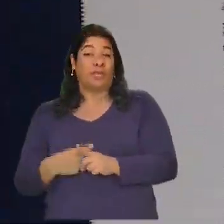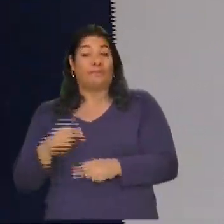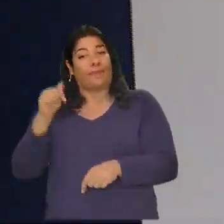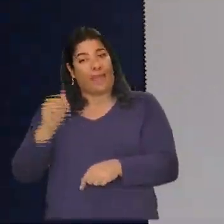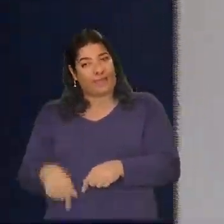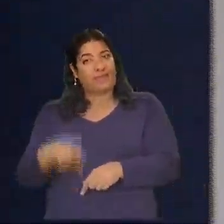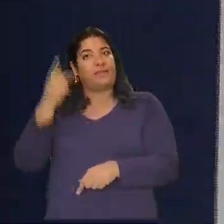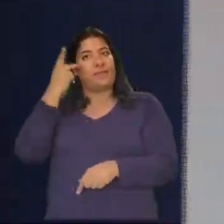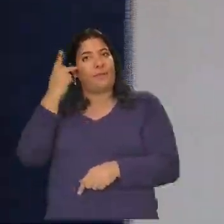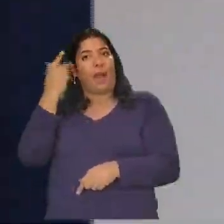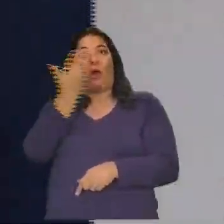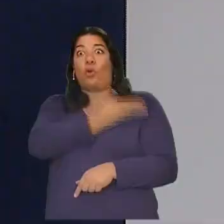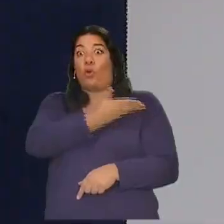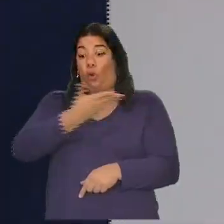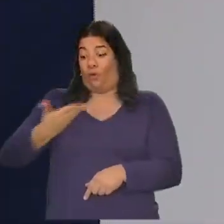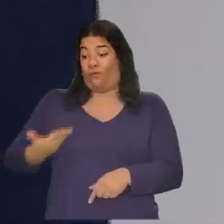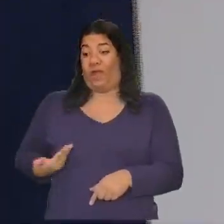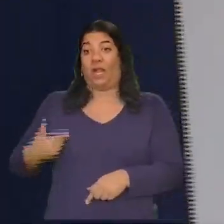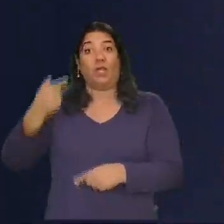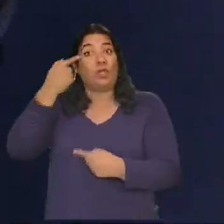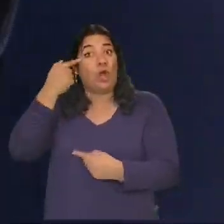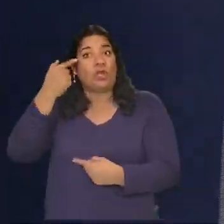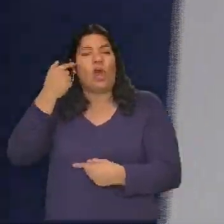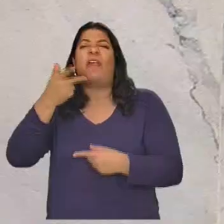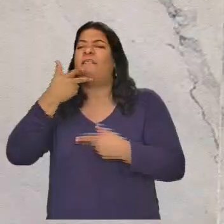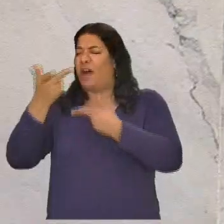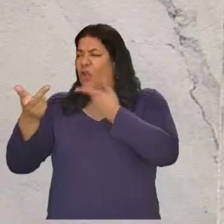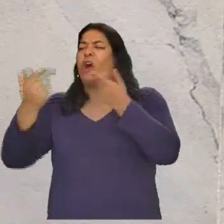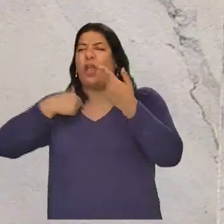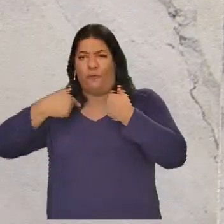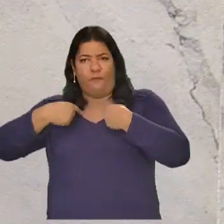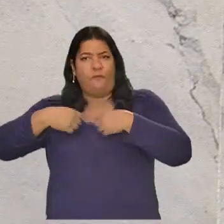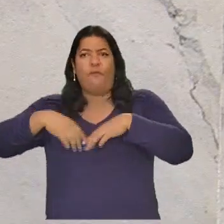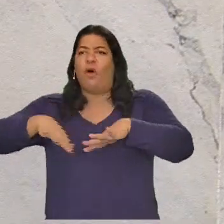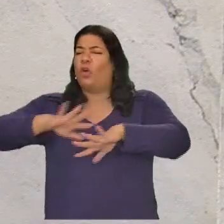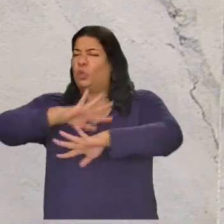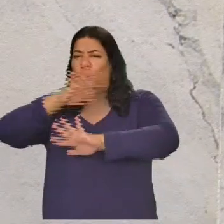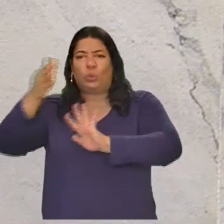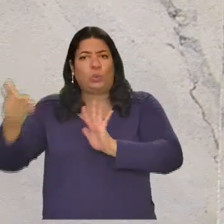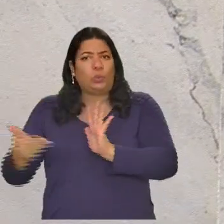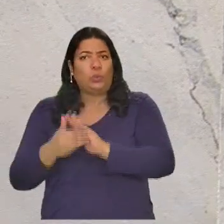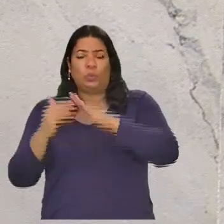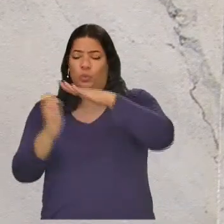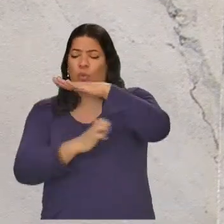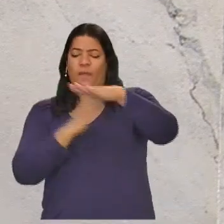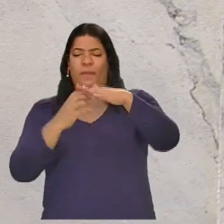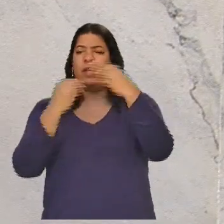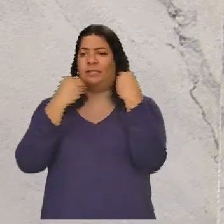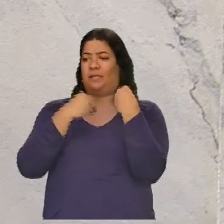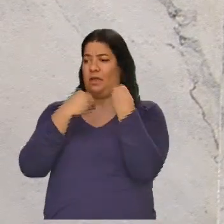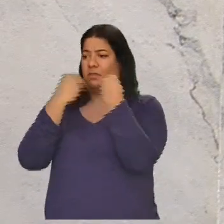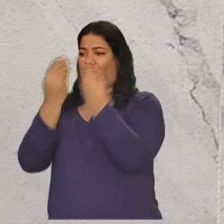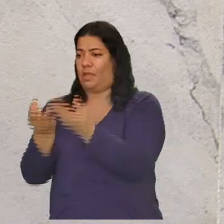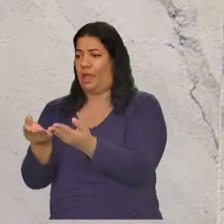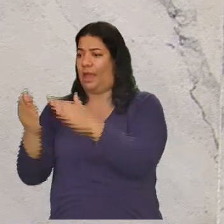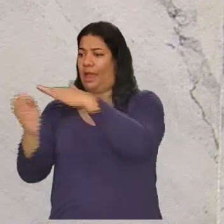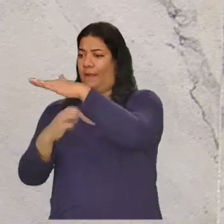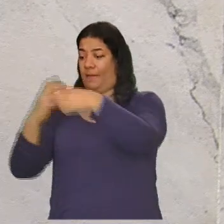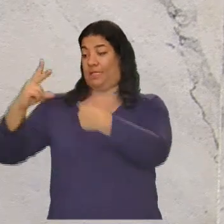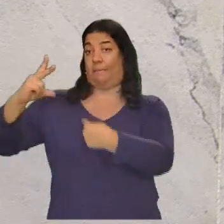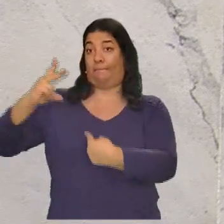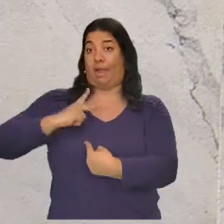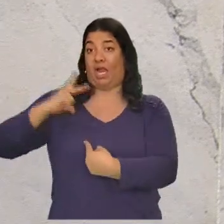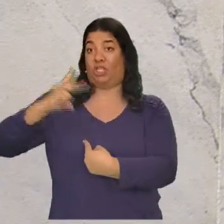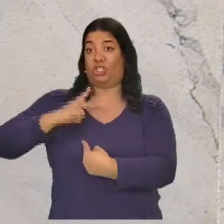olha já anunciou que vai privatizar tudo vai entregar todo o patrimônio público pretende privatizar mais de 100